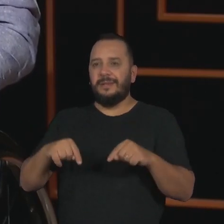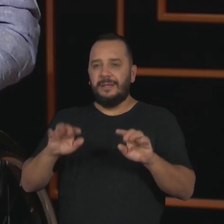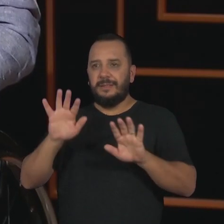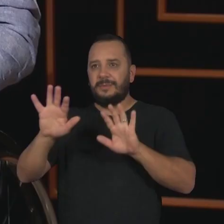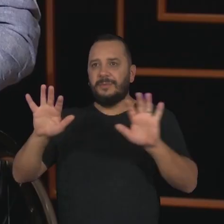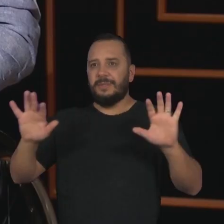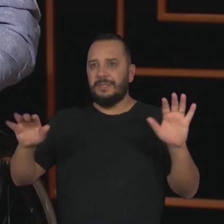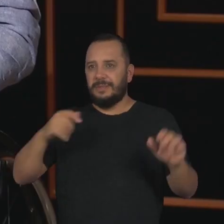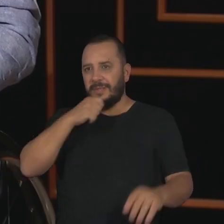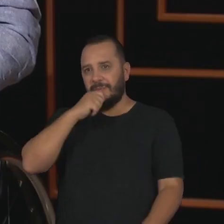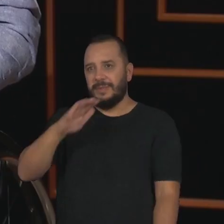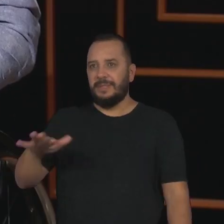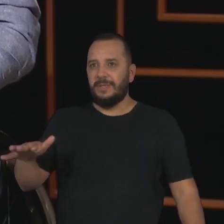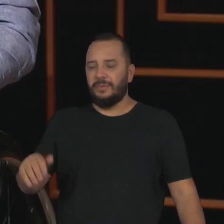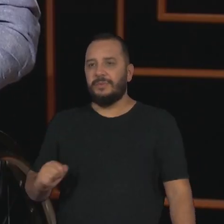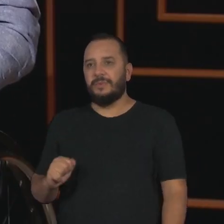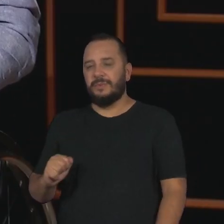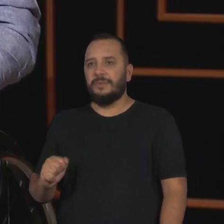era o